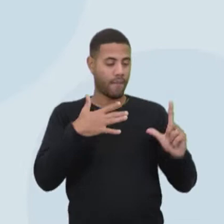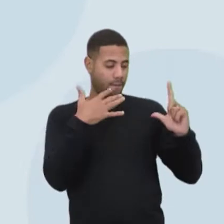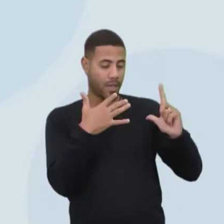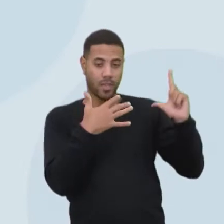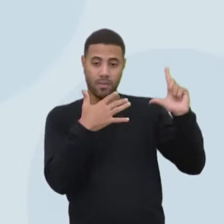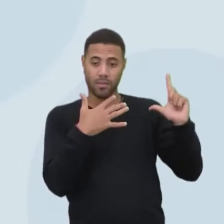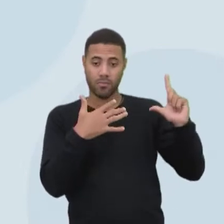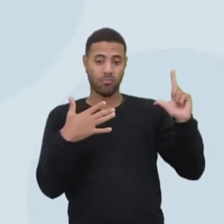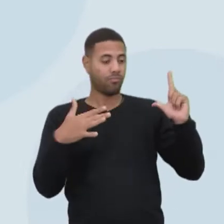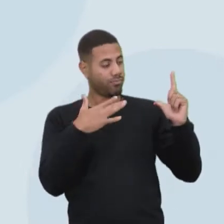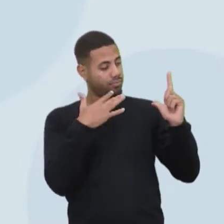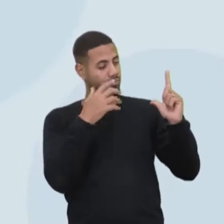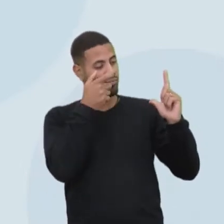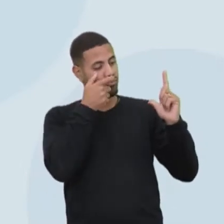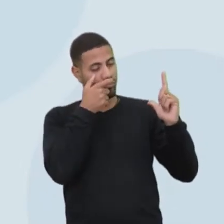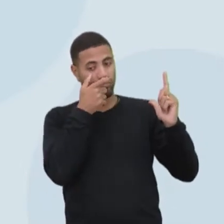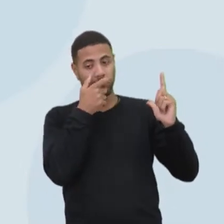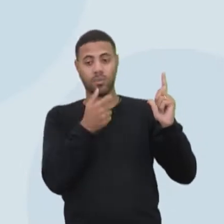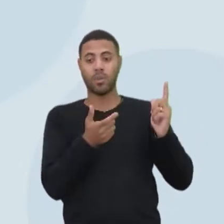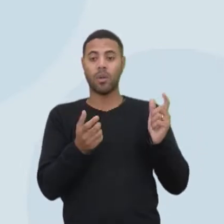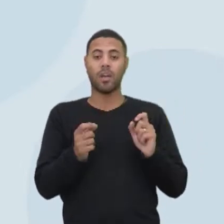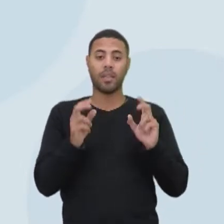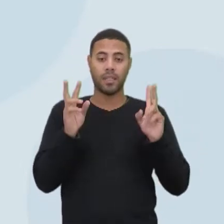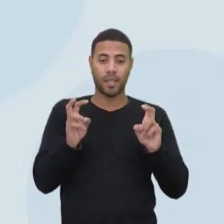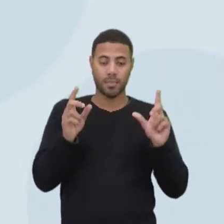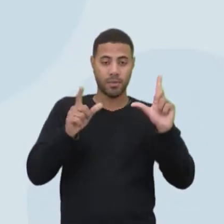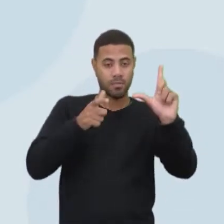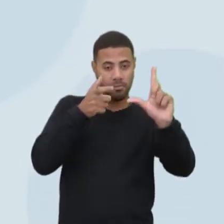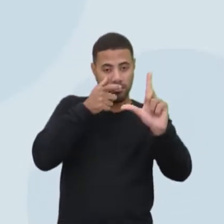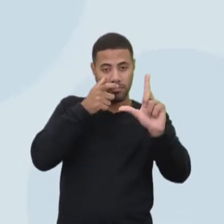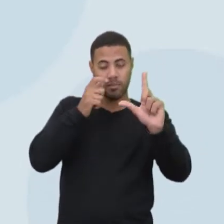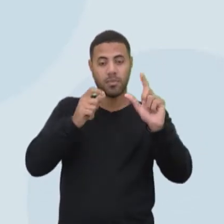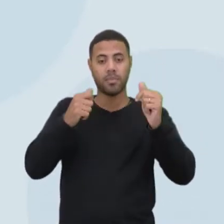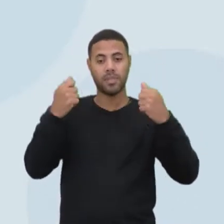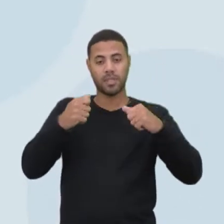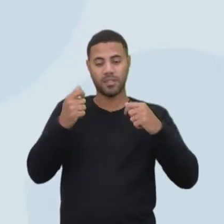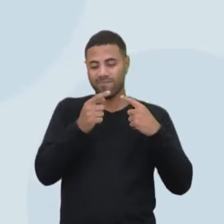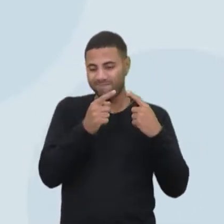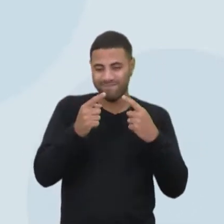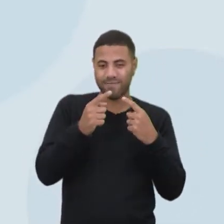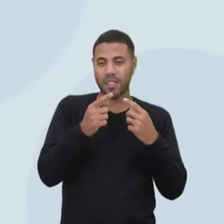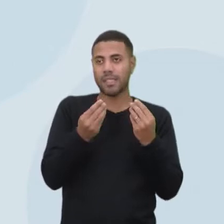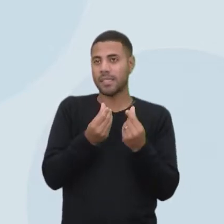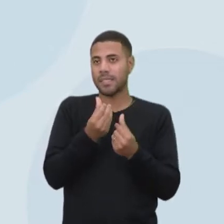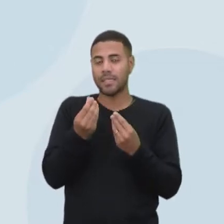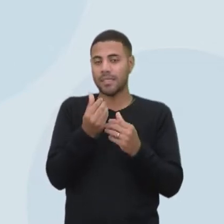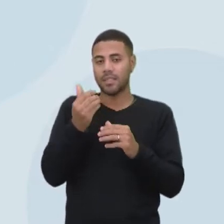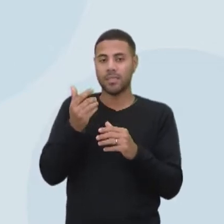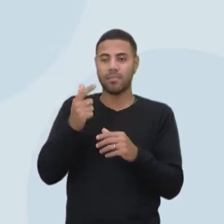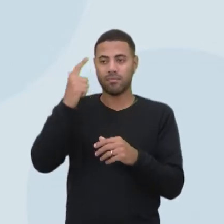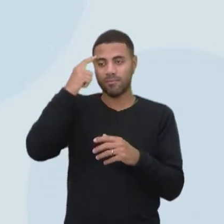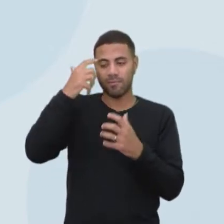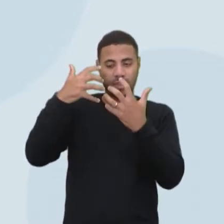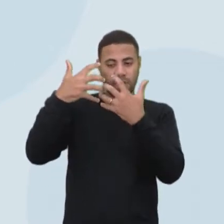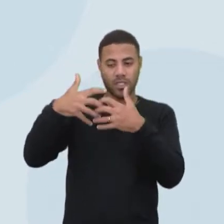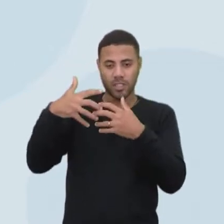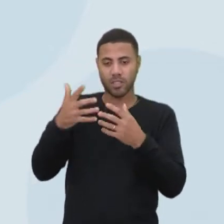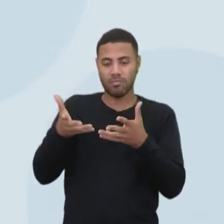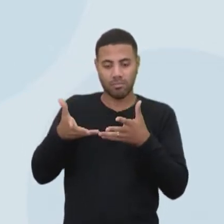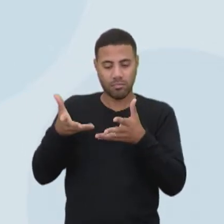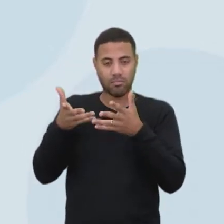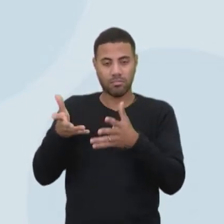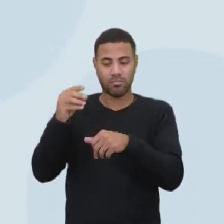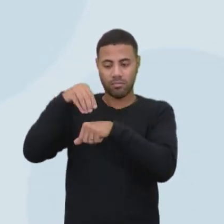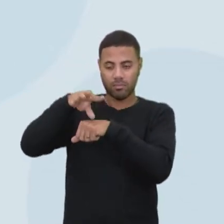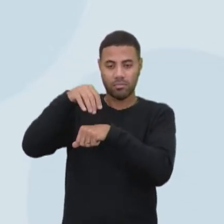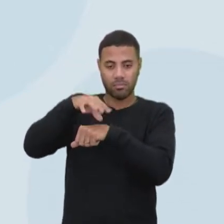aquela mídia, aquele assunto, ele tem que ser provocado a refletir sobre aquilo e ter uma